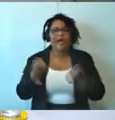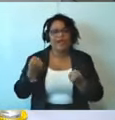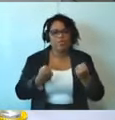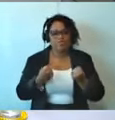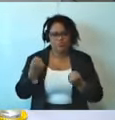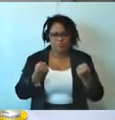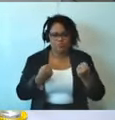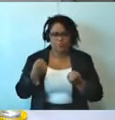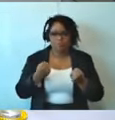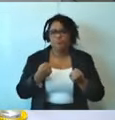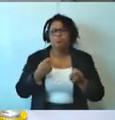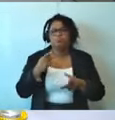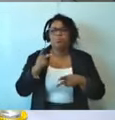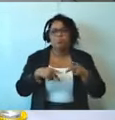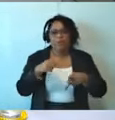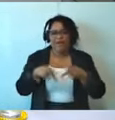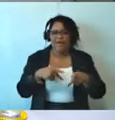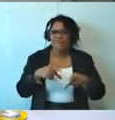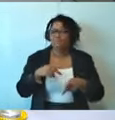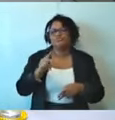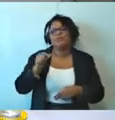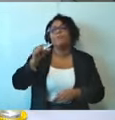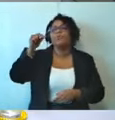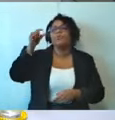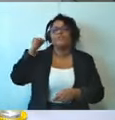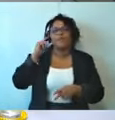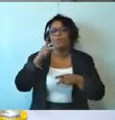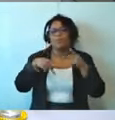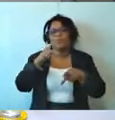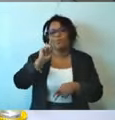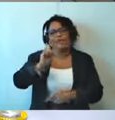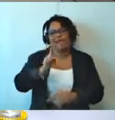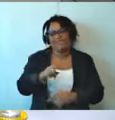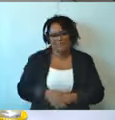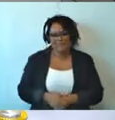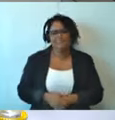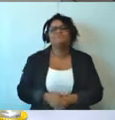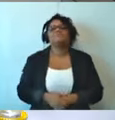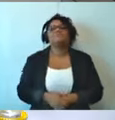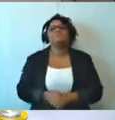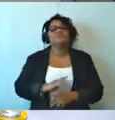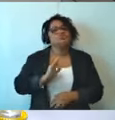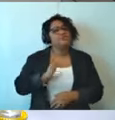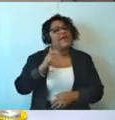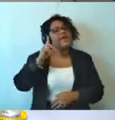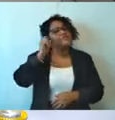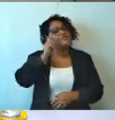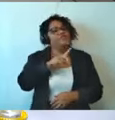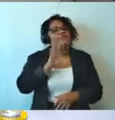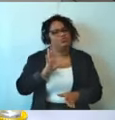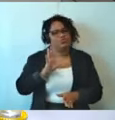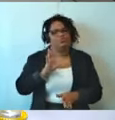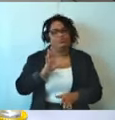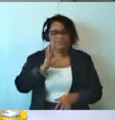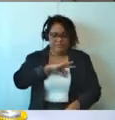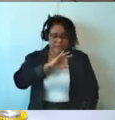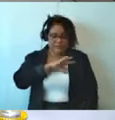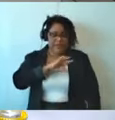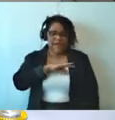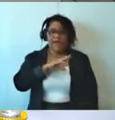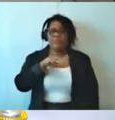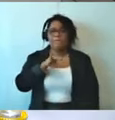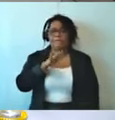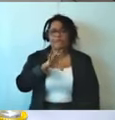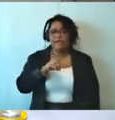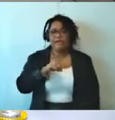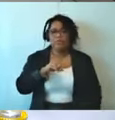já não é popular há muito tempo, já é algo que é muito complexo, né, para a pessoa que está ali ganhando um salário mínimo,